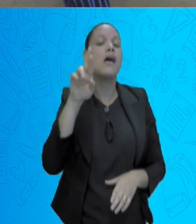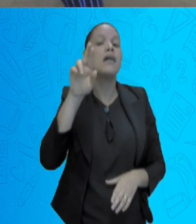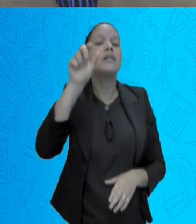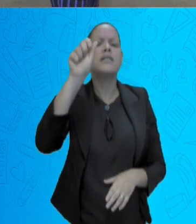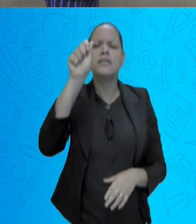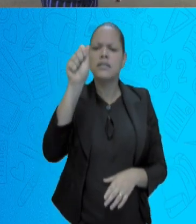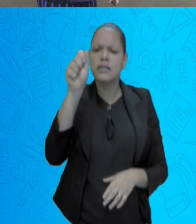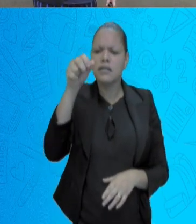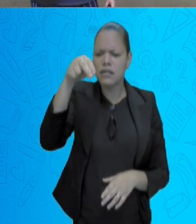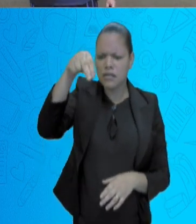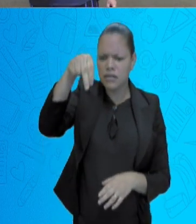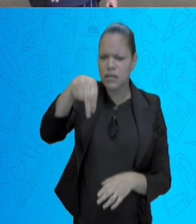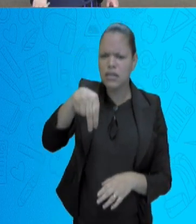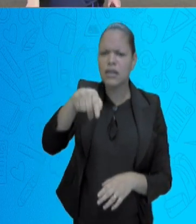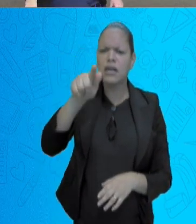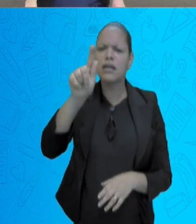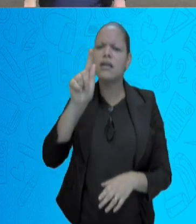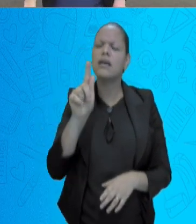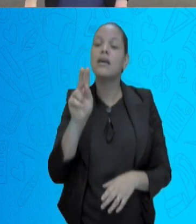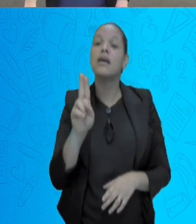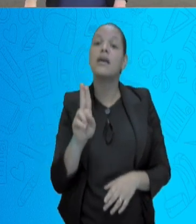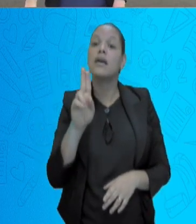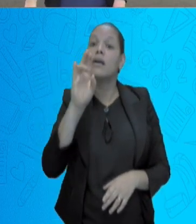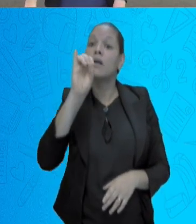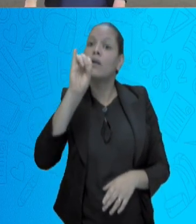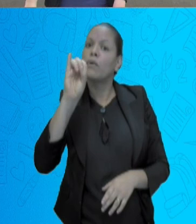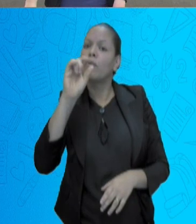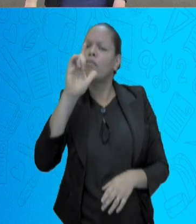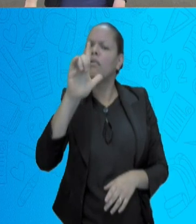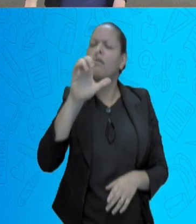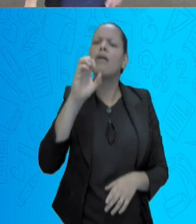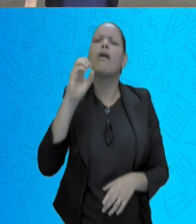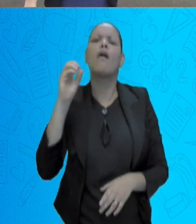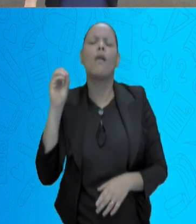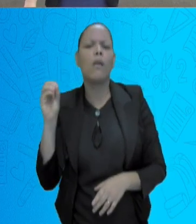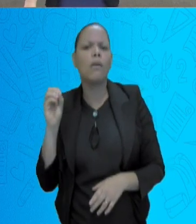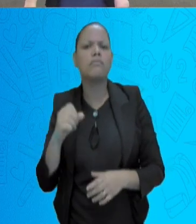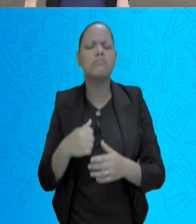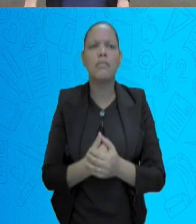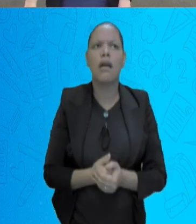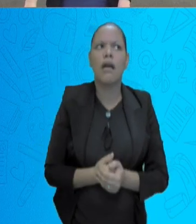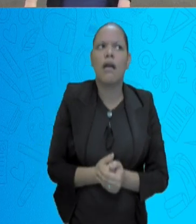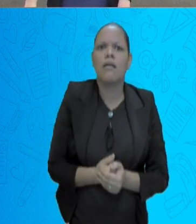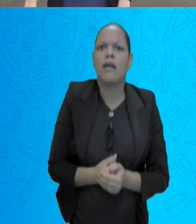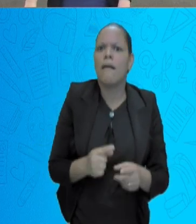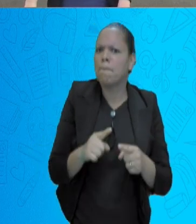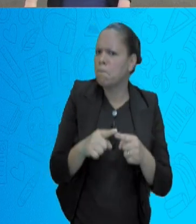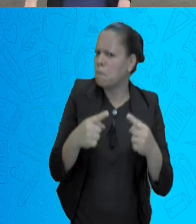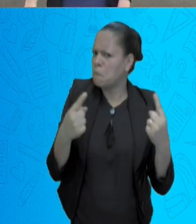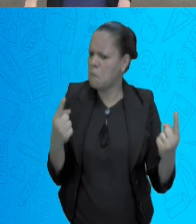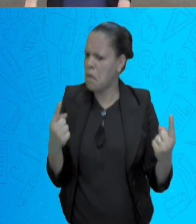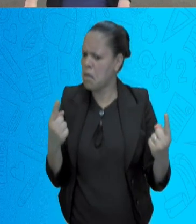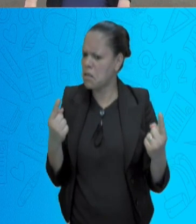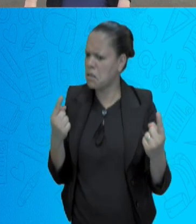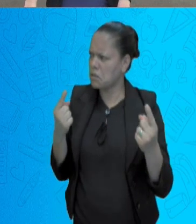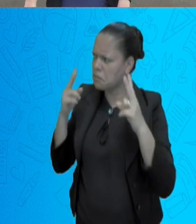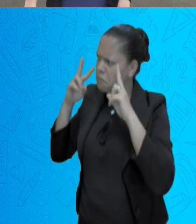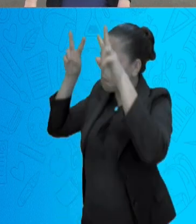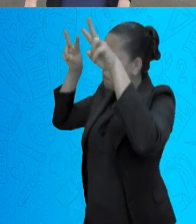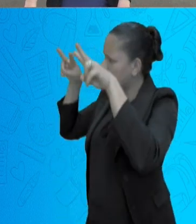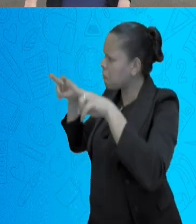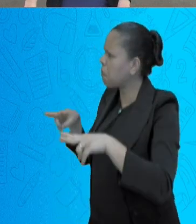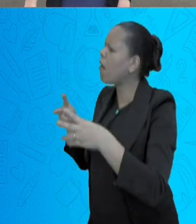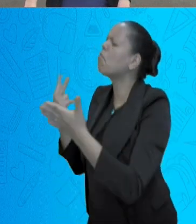aqui não forma dígrafo. Mas será por quê? Vamos falar a palavra, ó. Tranquilo.